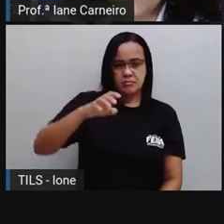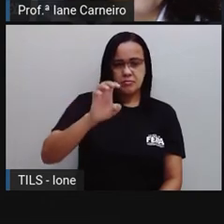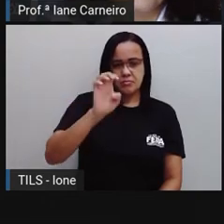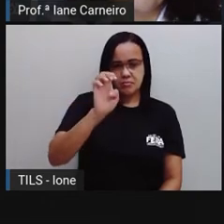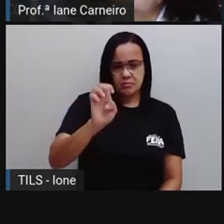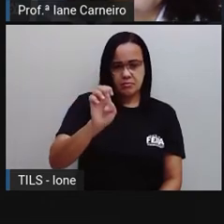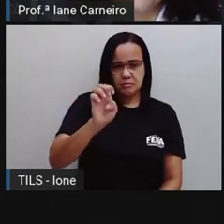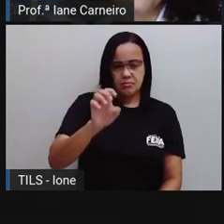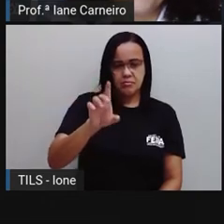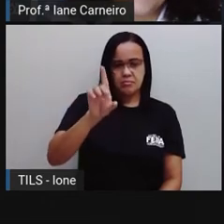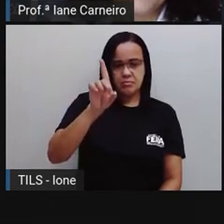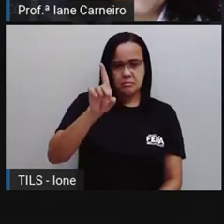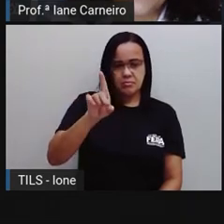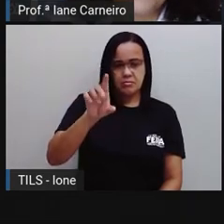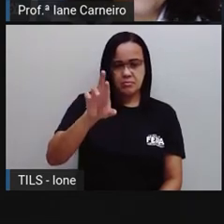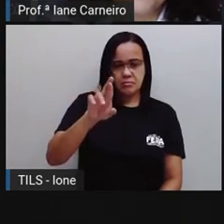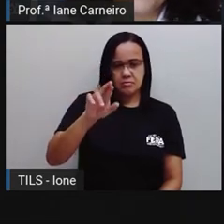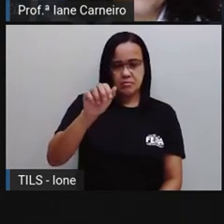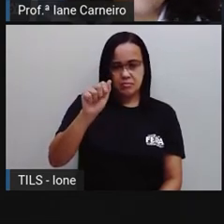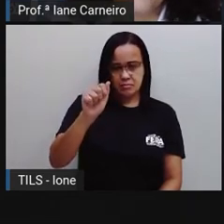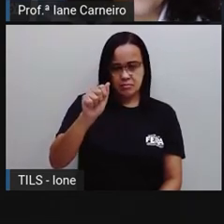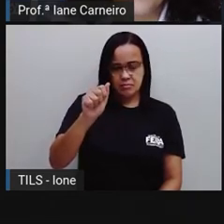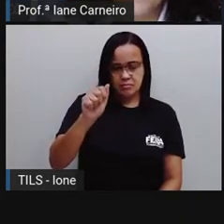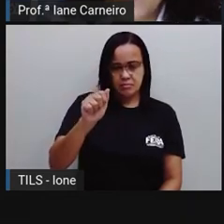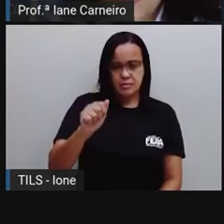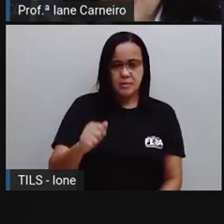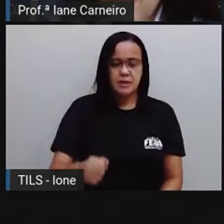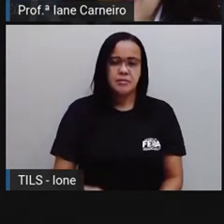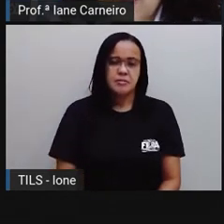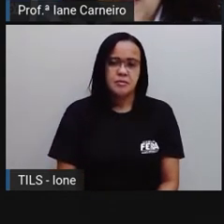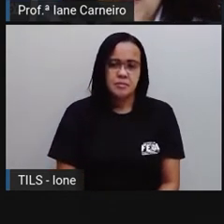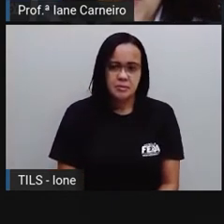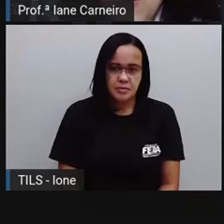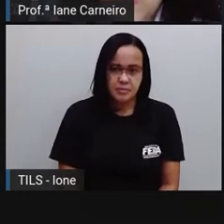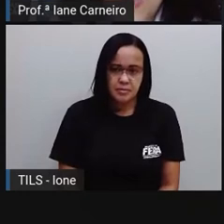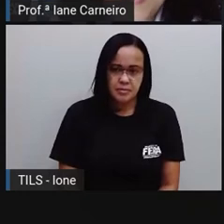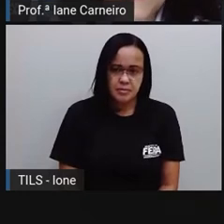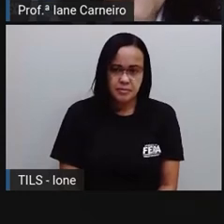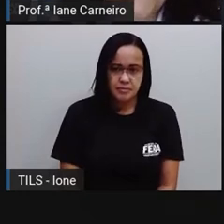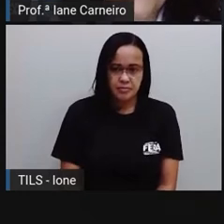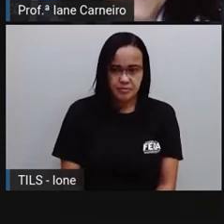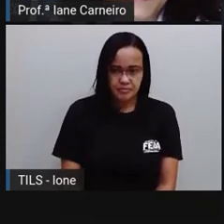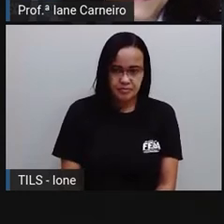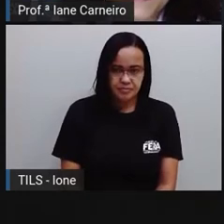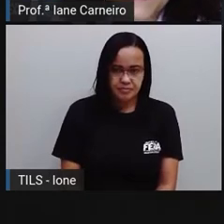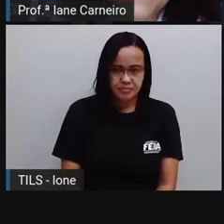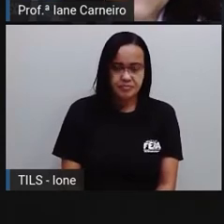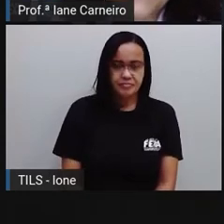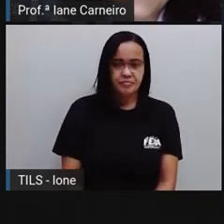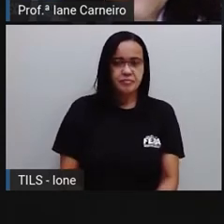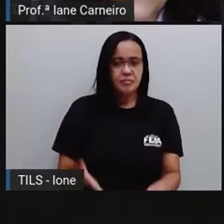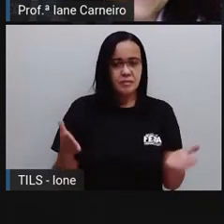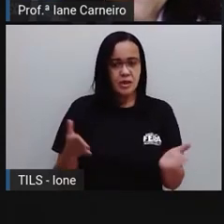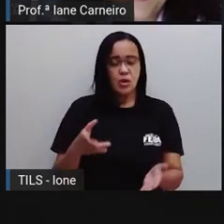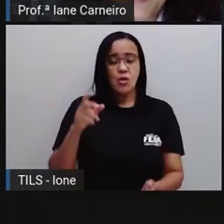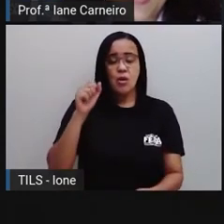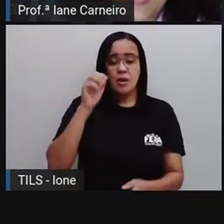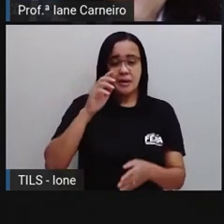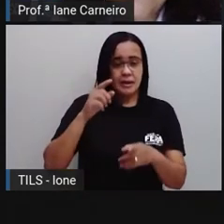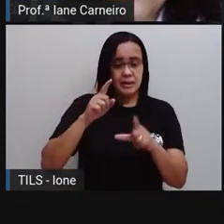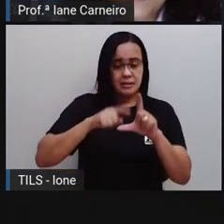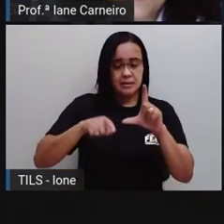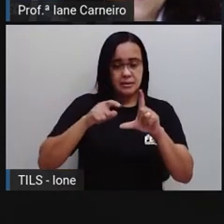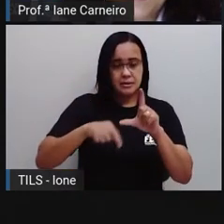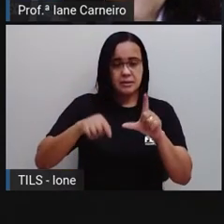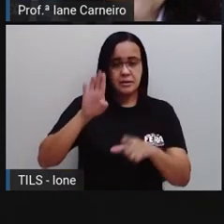a Dra pedra a joia Vamos para o próximo a letra B levam aí